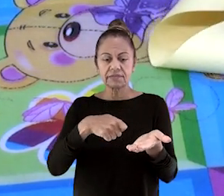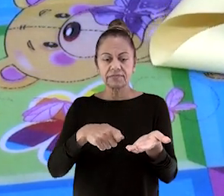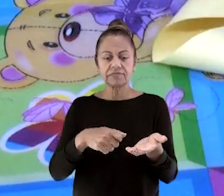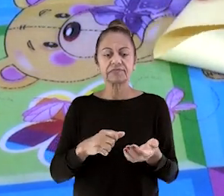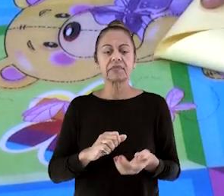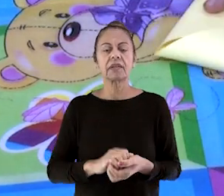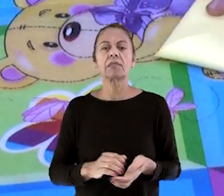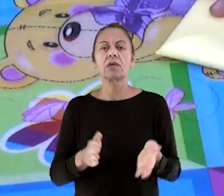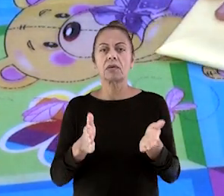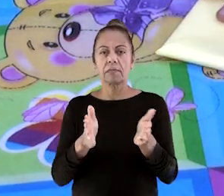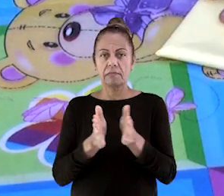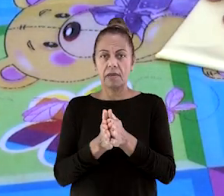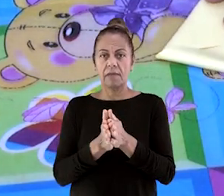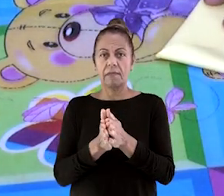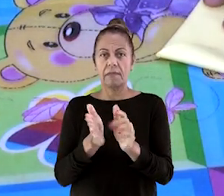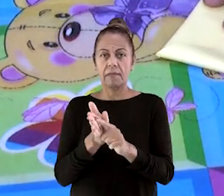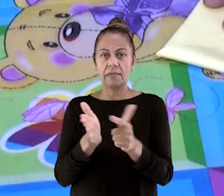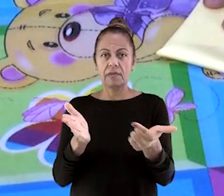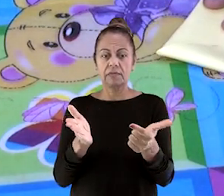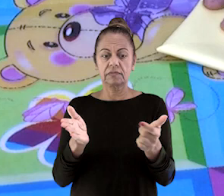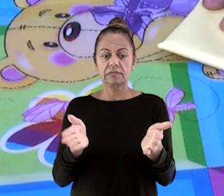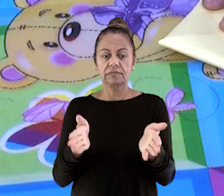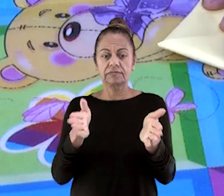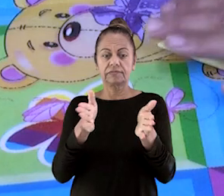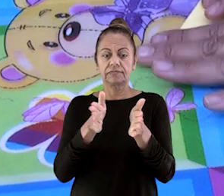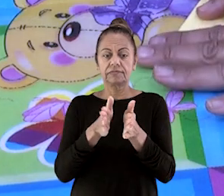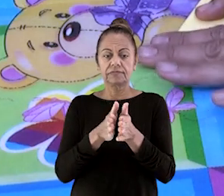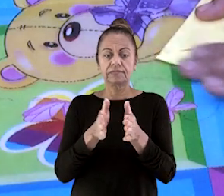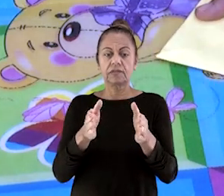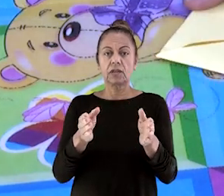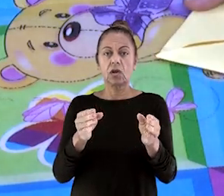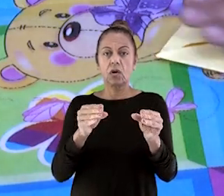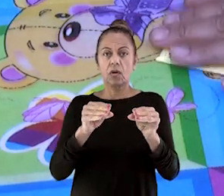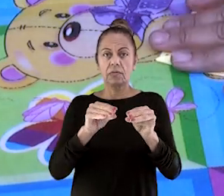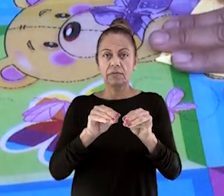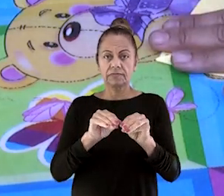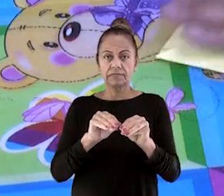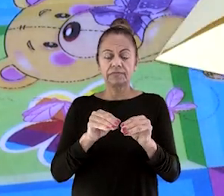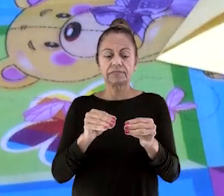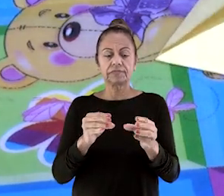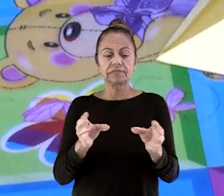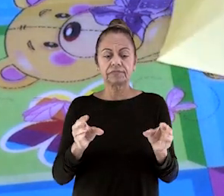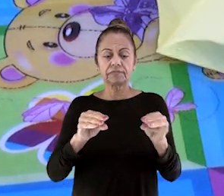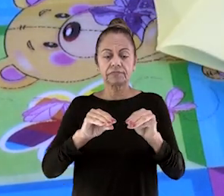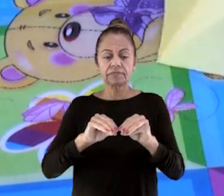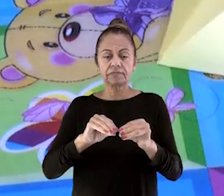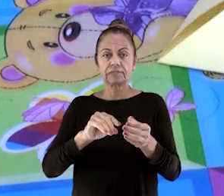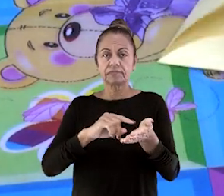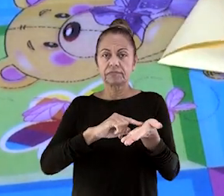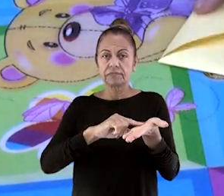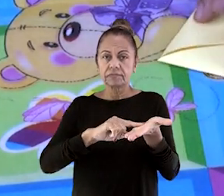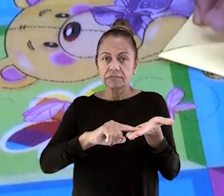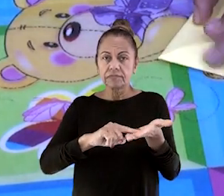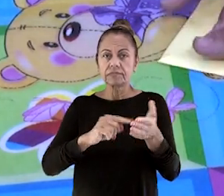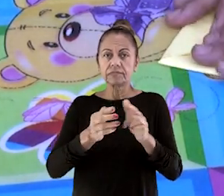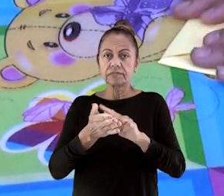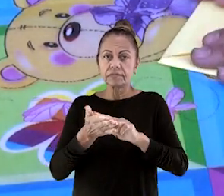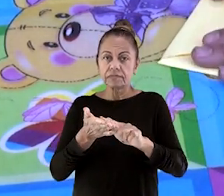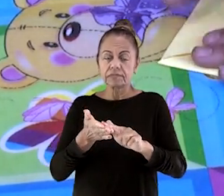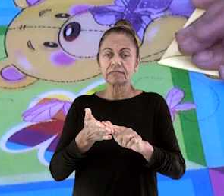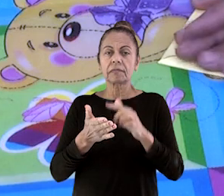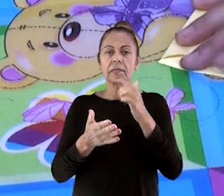pontas ó ponta com ponta aqui olha eu gostei tá vendo as duas